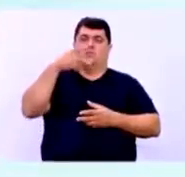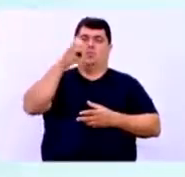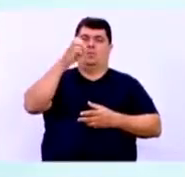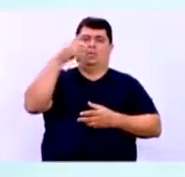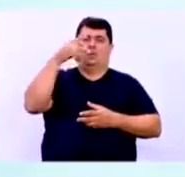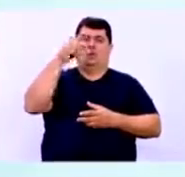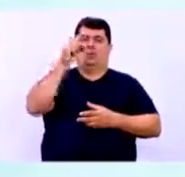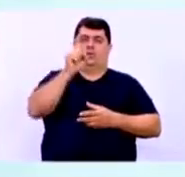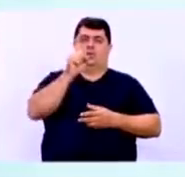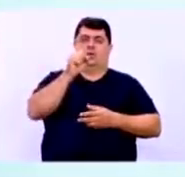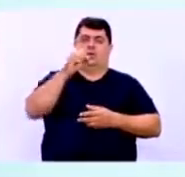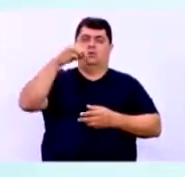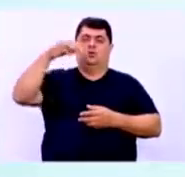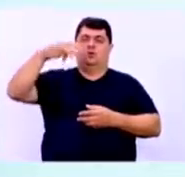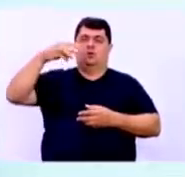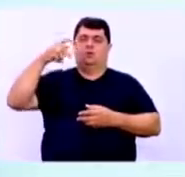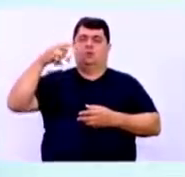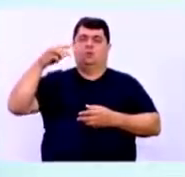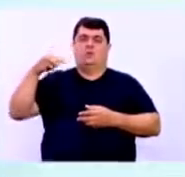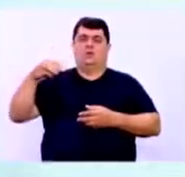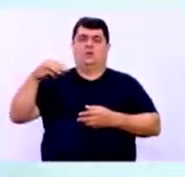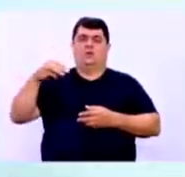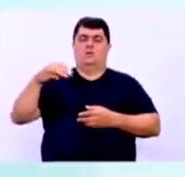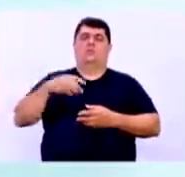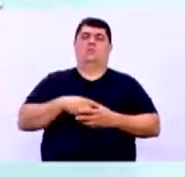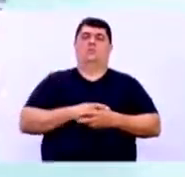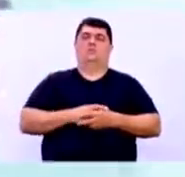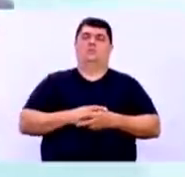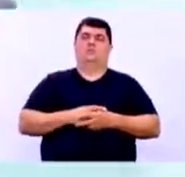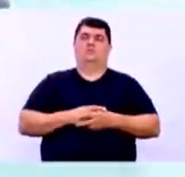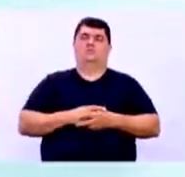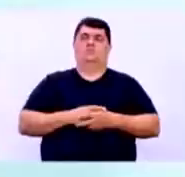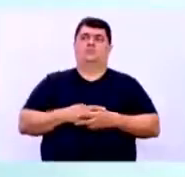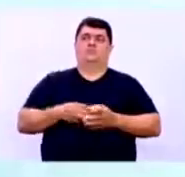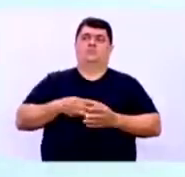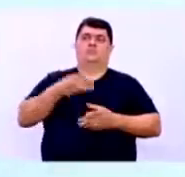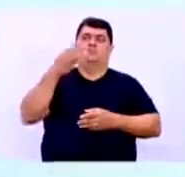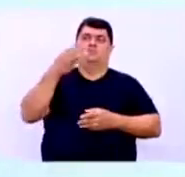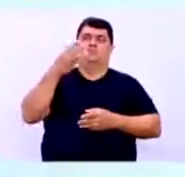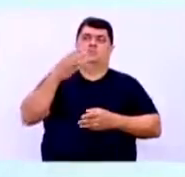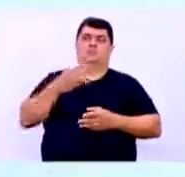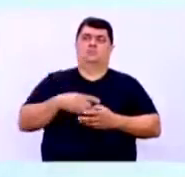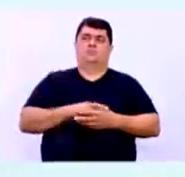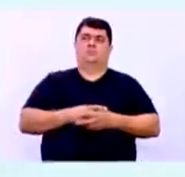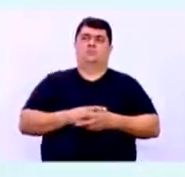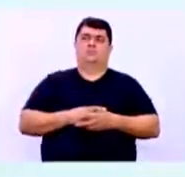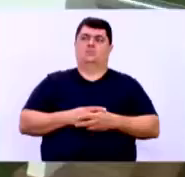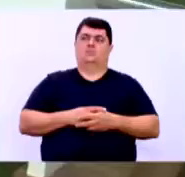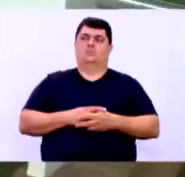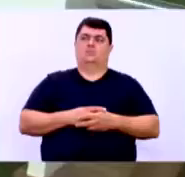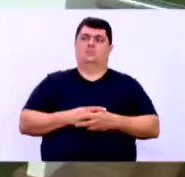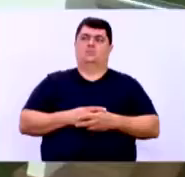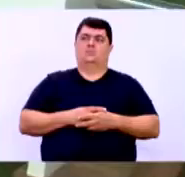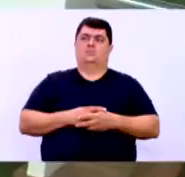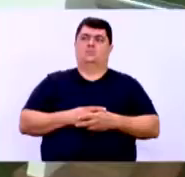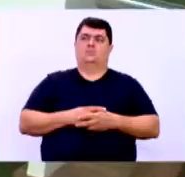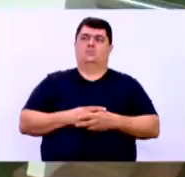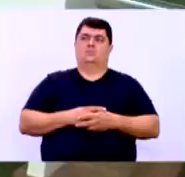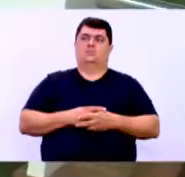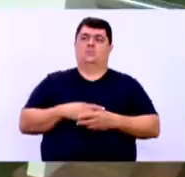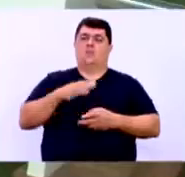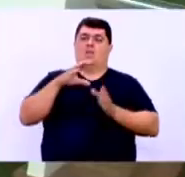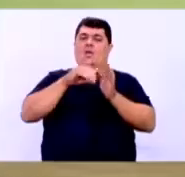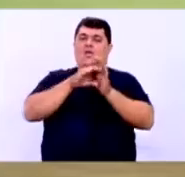e MPM, média ponderada móvel. Vamos para a questão 3? E professor, interessante aqui que